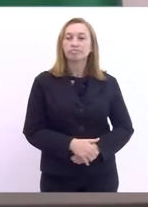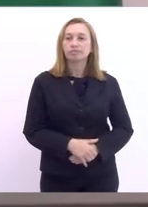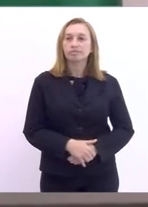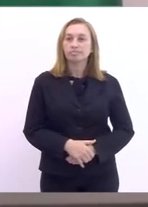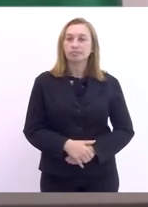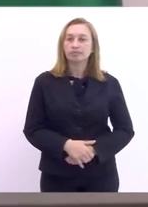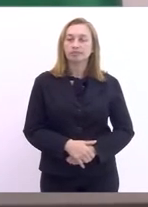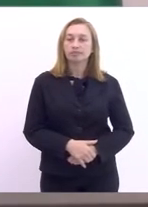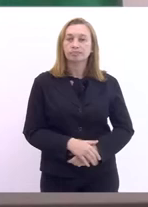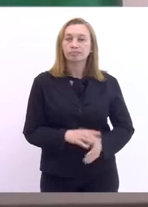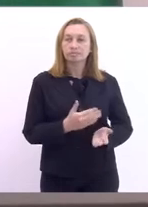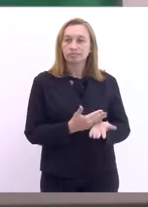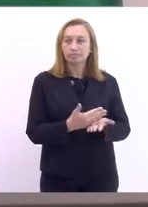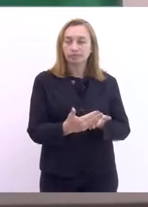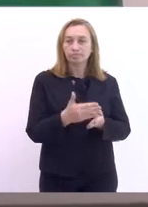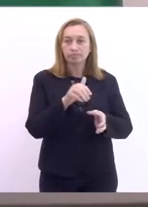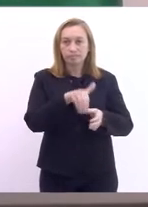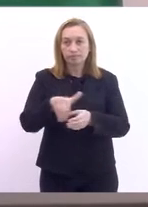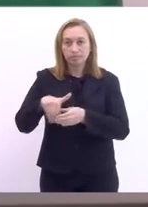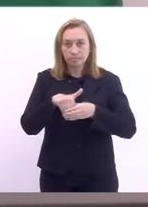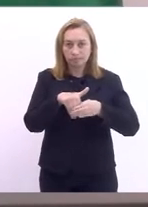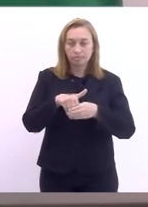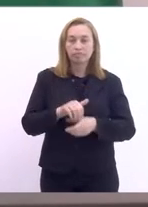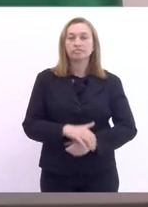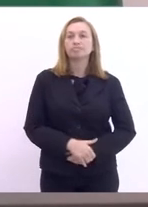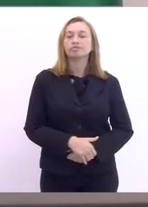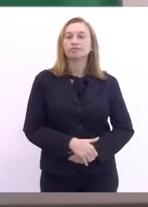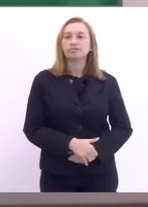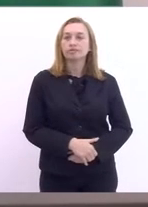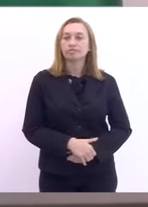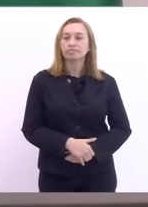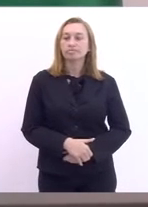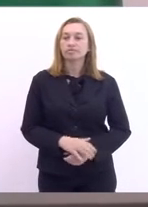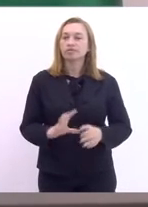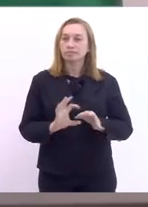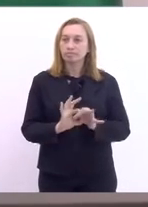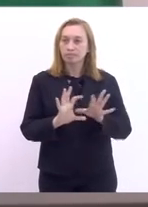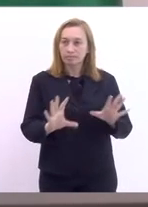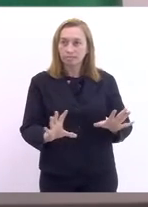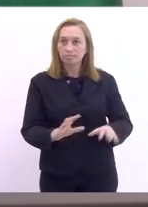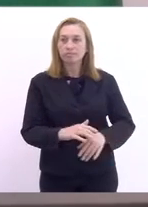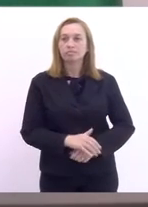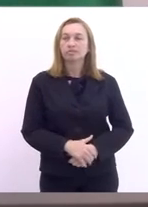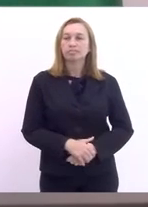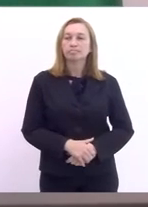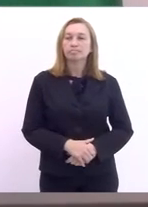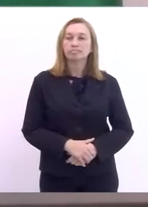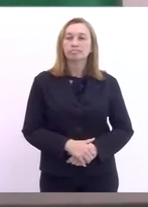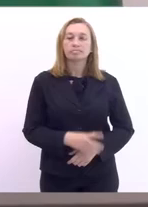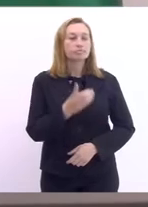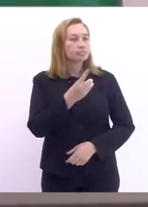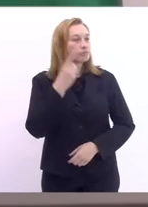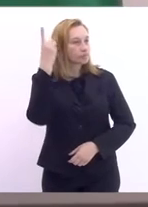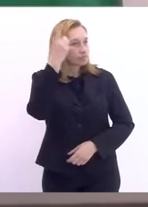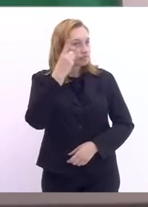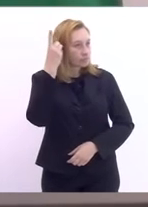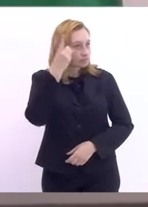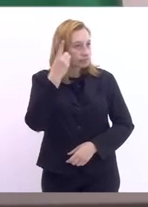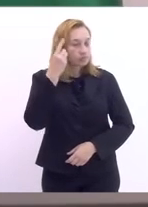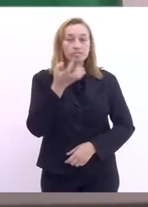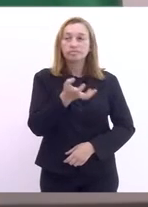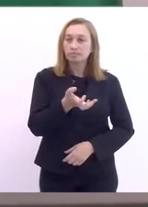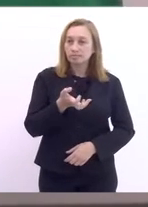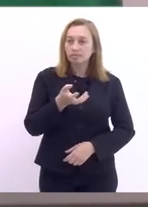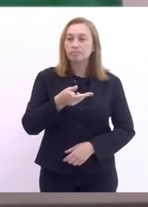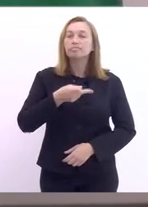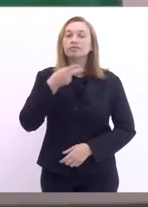levar à votação, eu abro a palavra aos deputados que